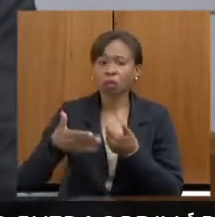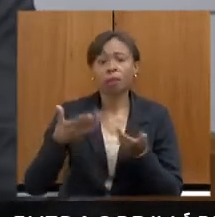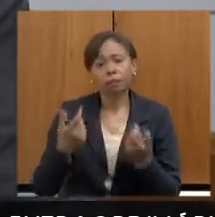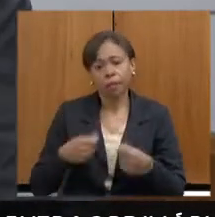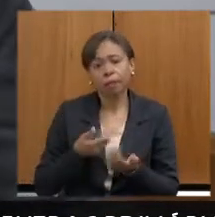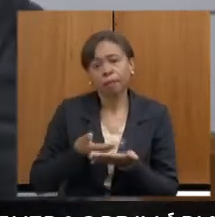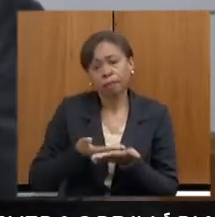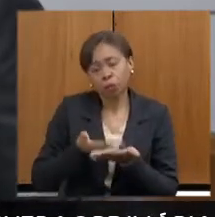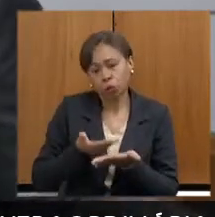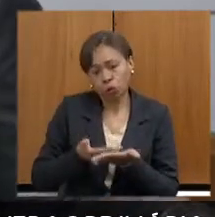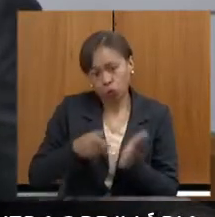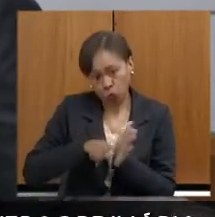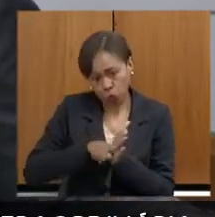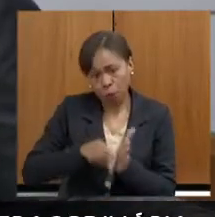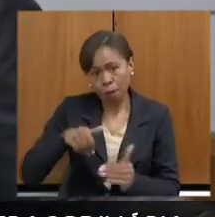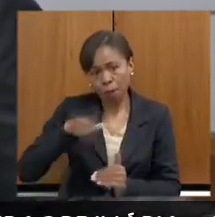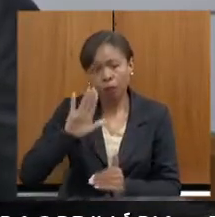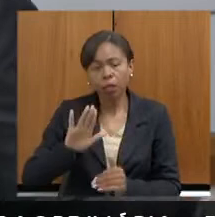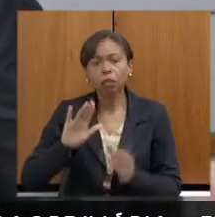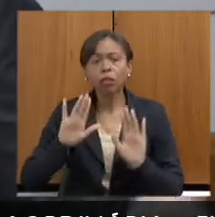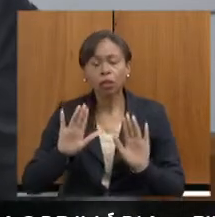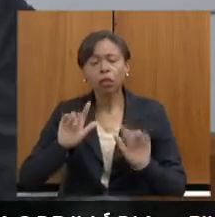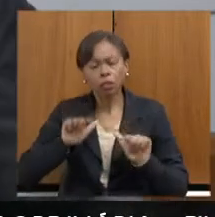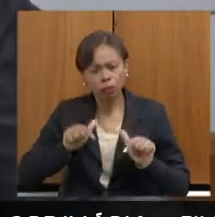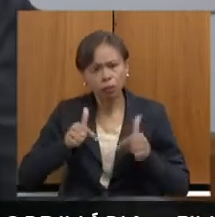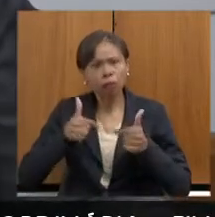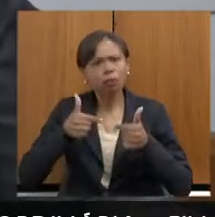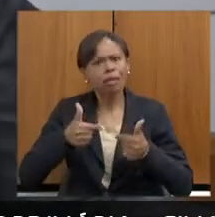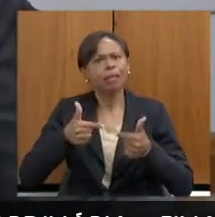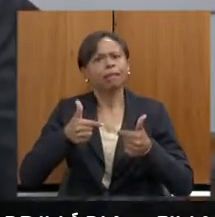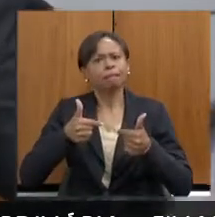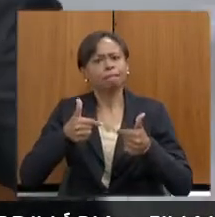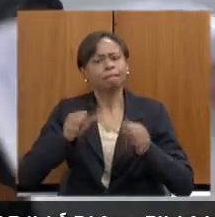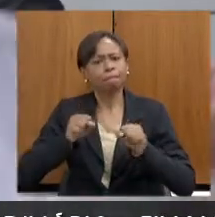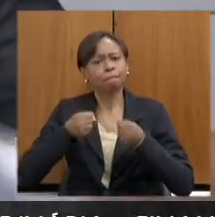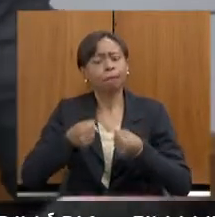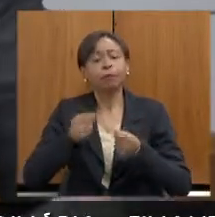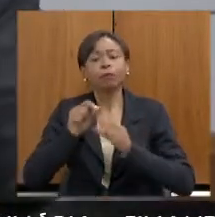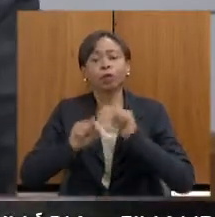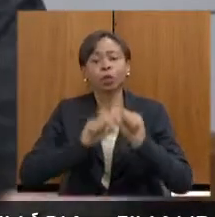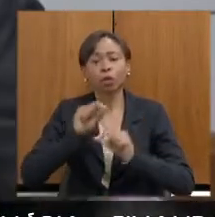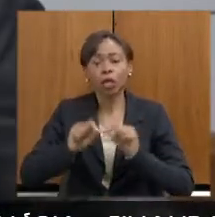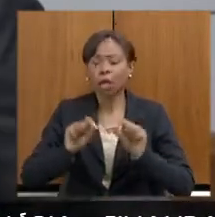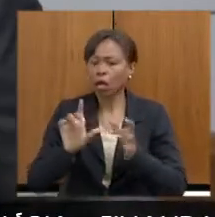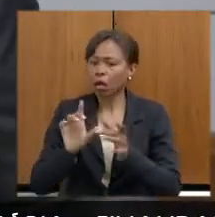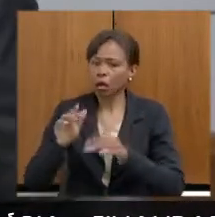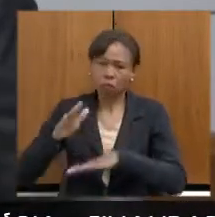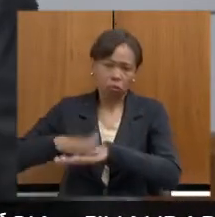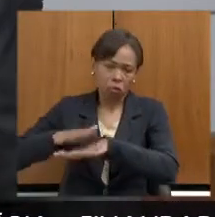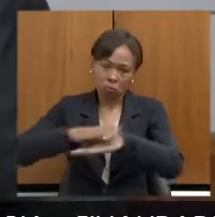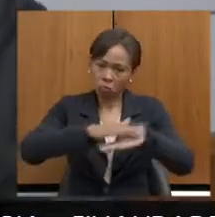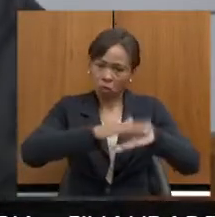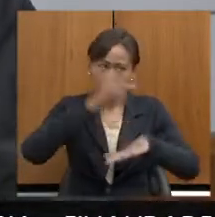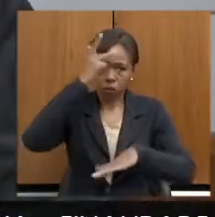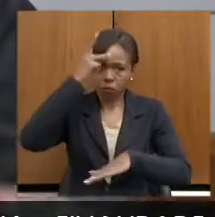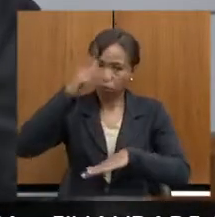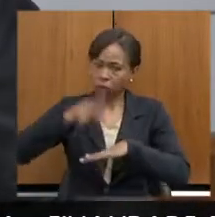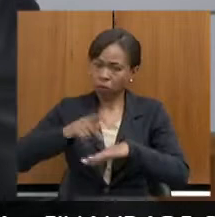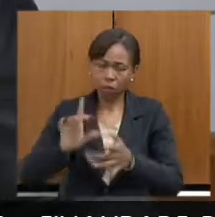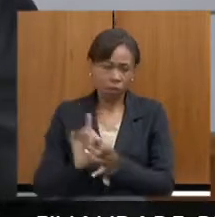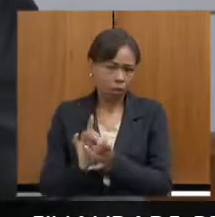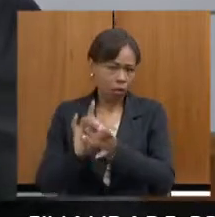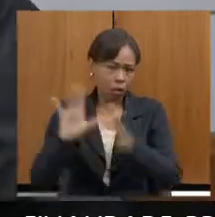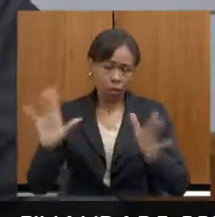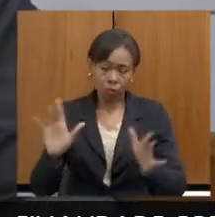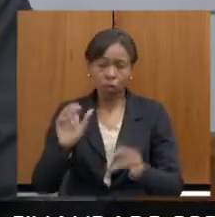por favor estão sendo assim a gente faz um trabalho muito intenso em questão exatamente defender as liberdades dos indivíduos em prol